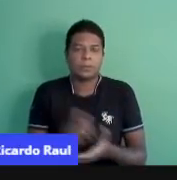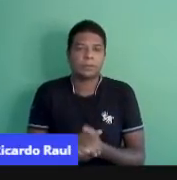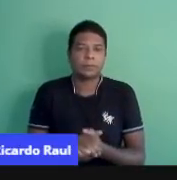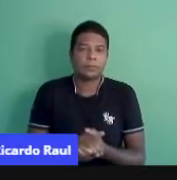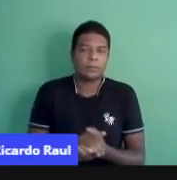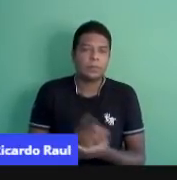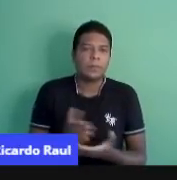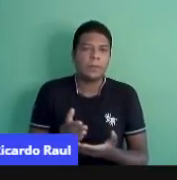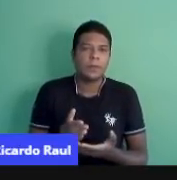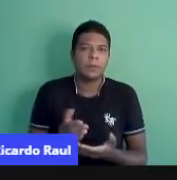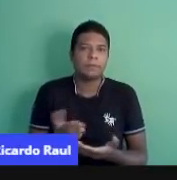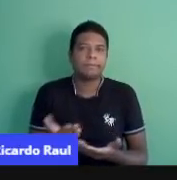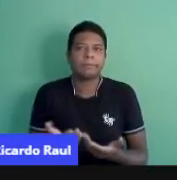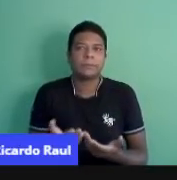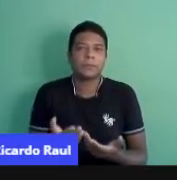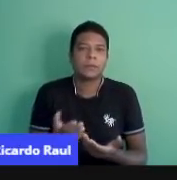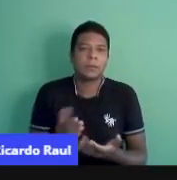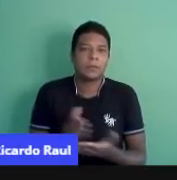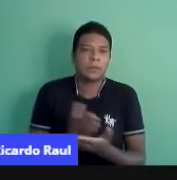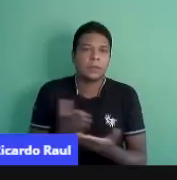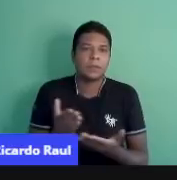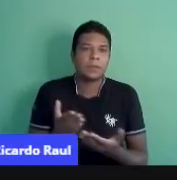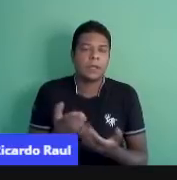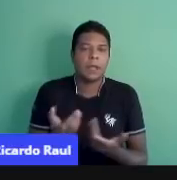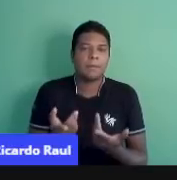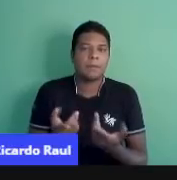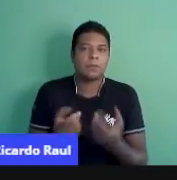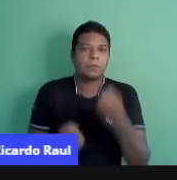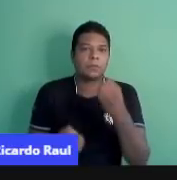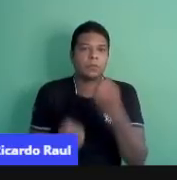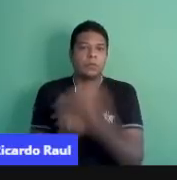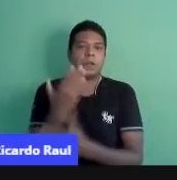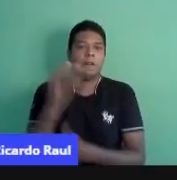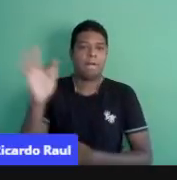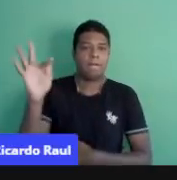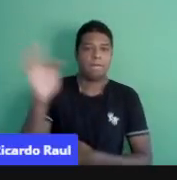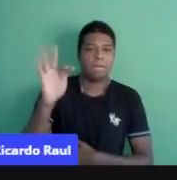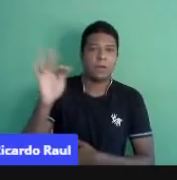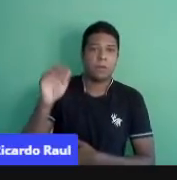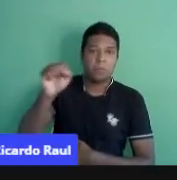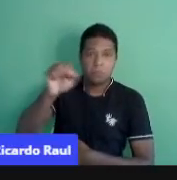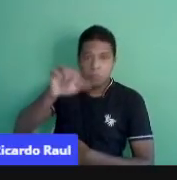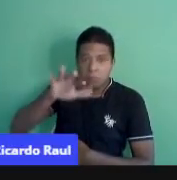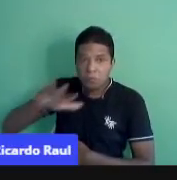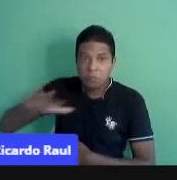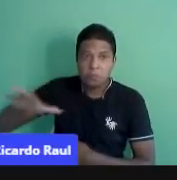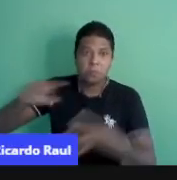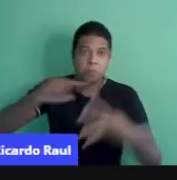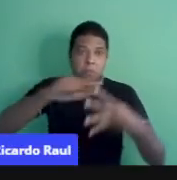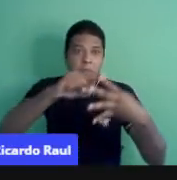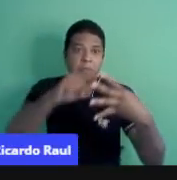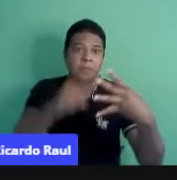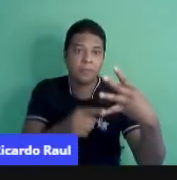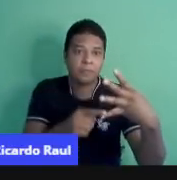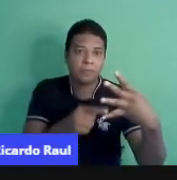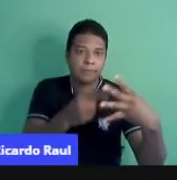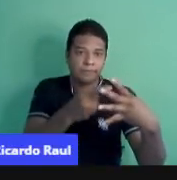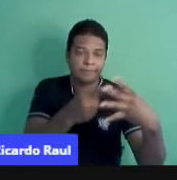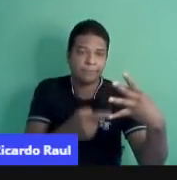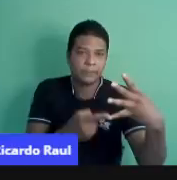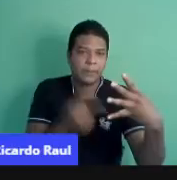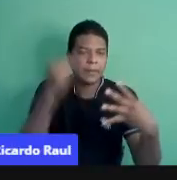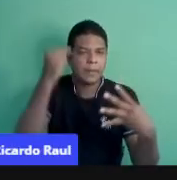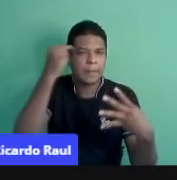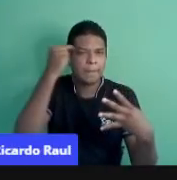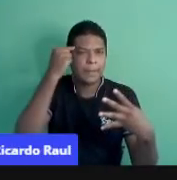escutarmos: ah, mas então vamos criar uma faculdade que abrange essas 4 linguagens. E aí nós precisamos pensar em